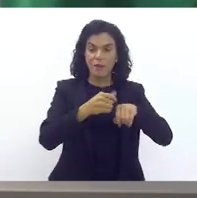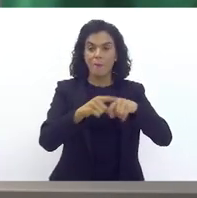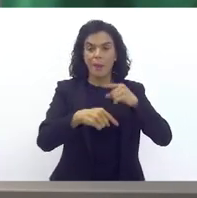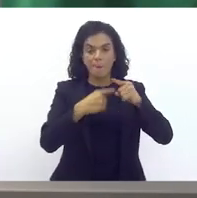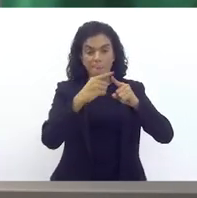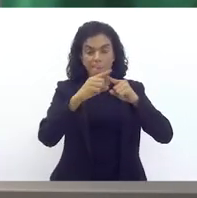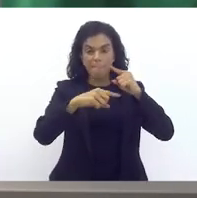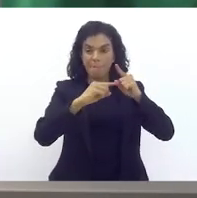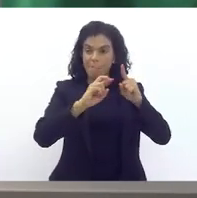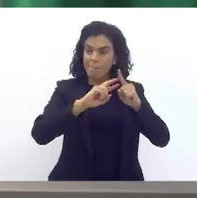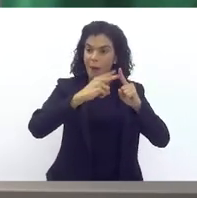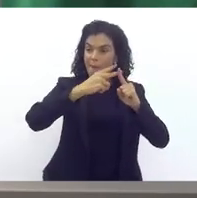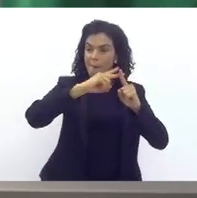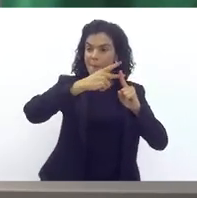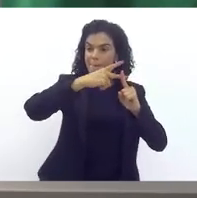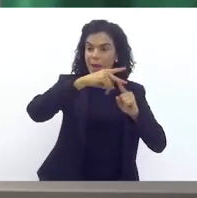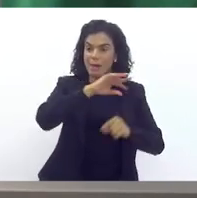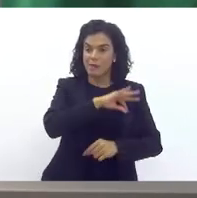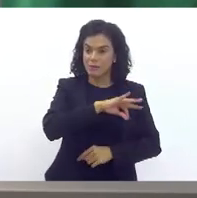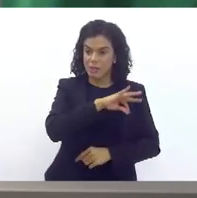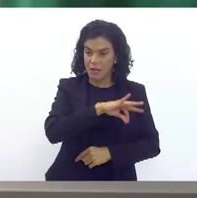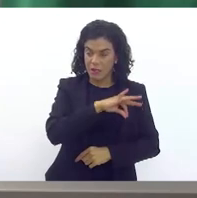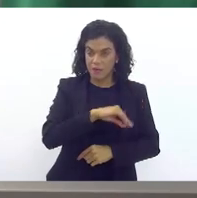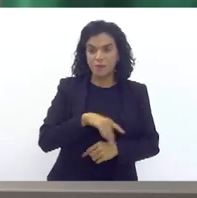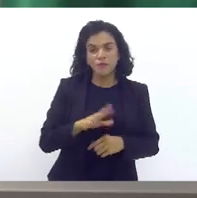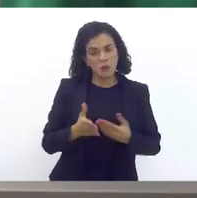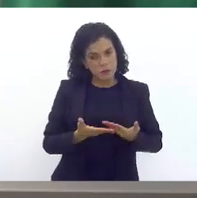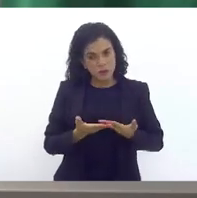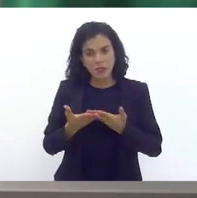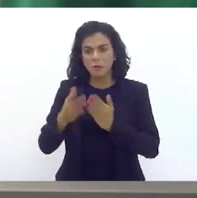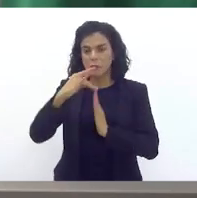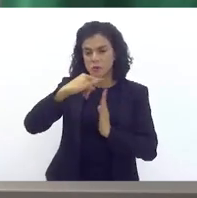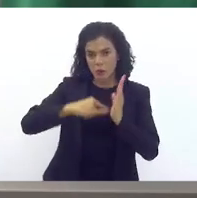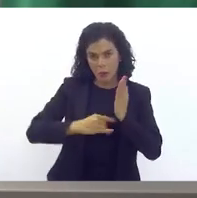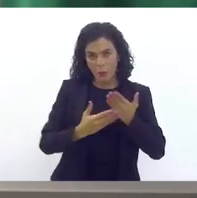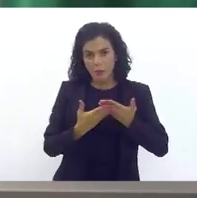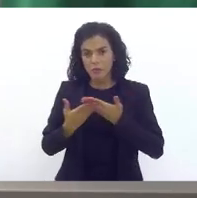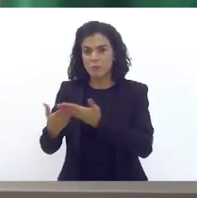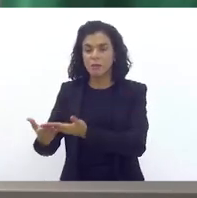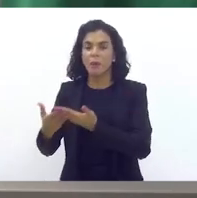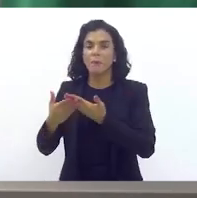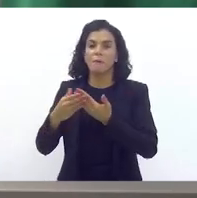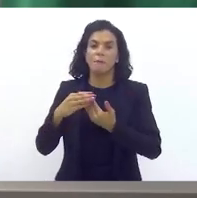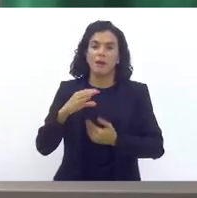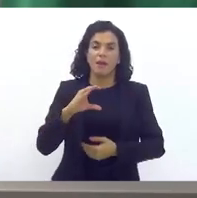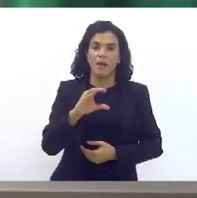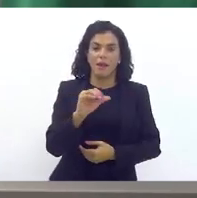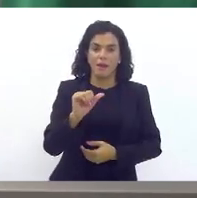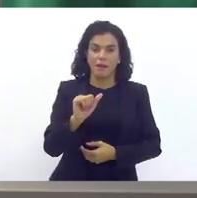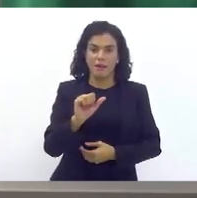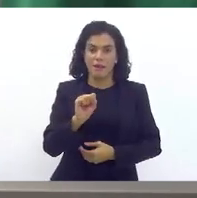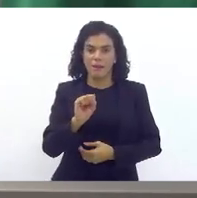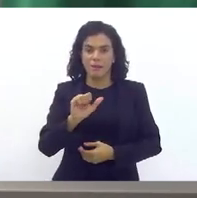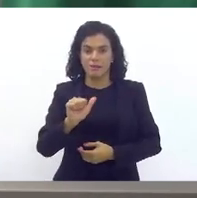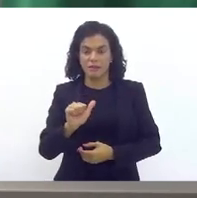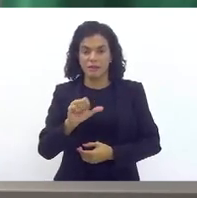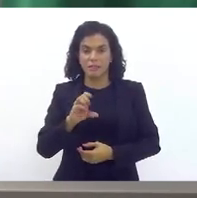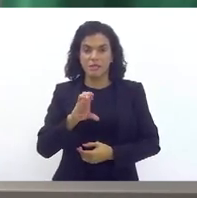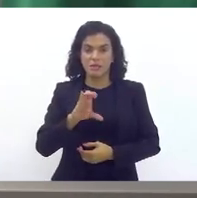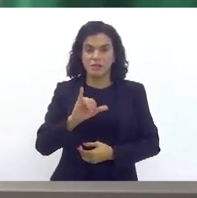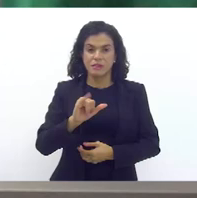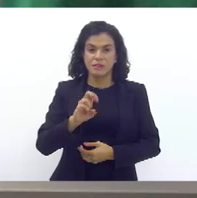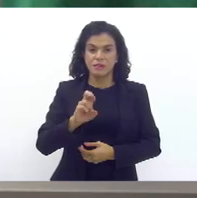encaminhamos esses expedientes, né, para a Casa Civil, e os expedientes